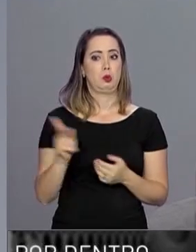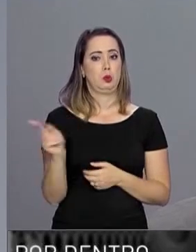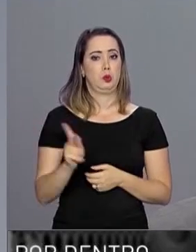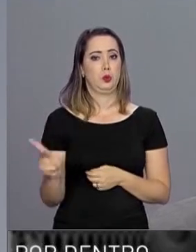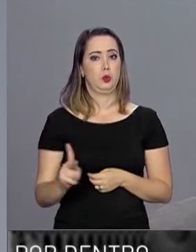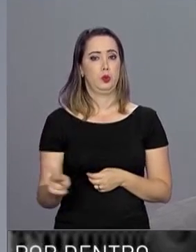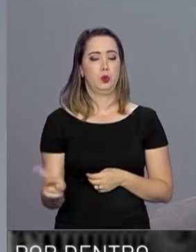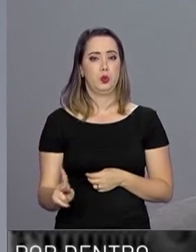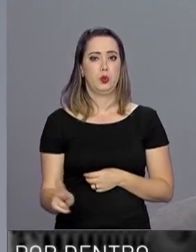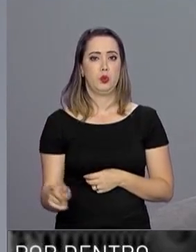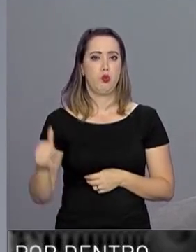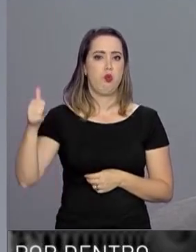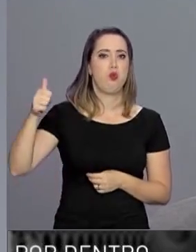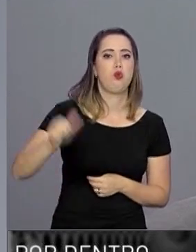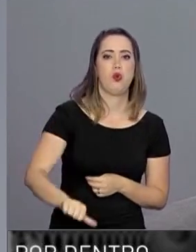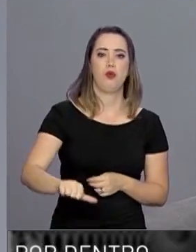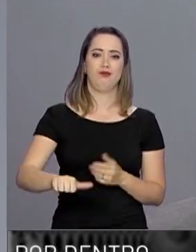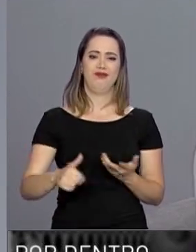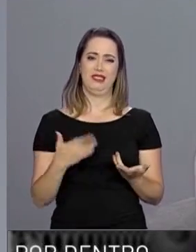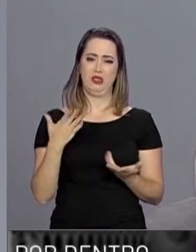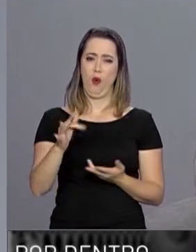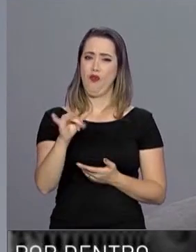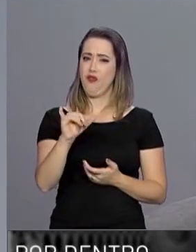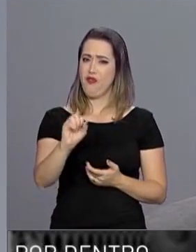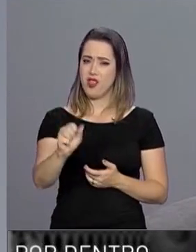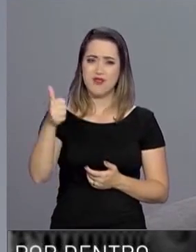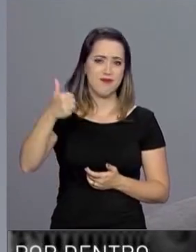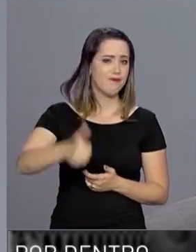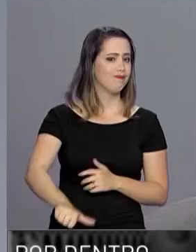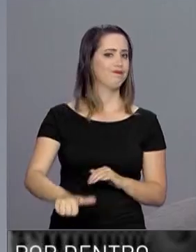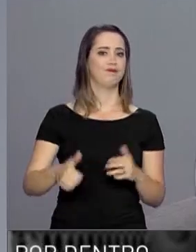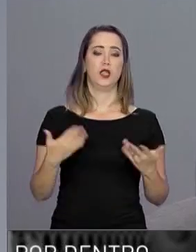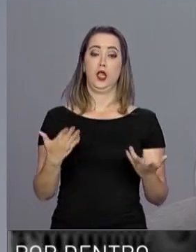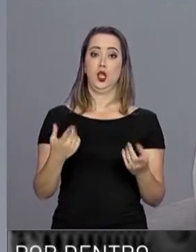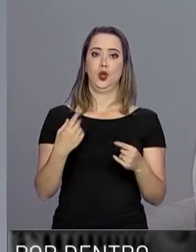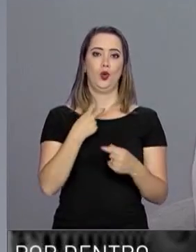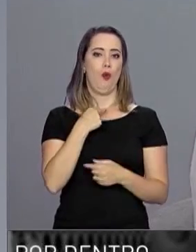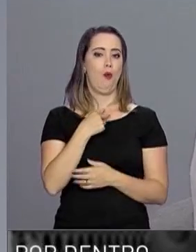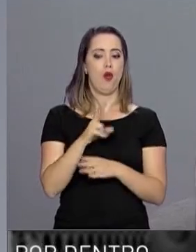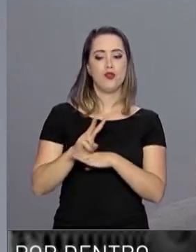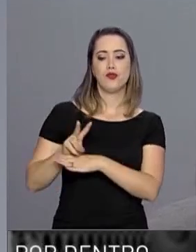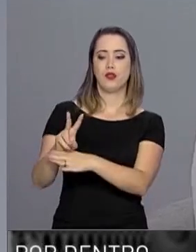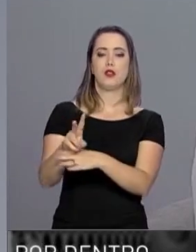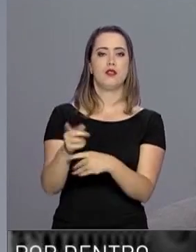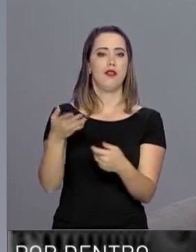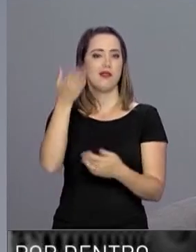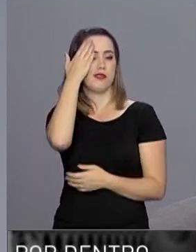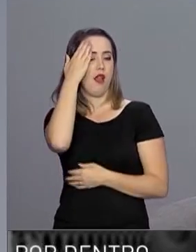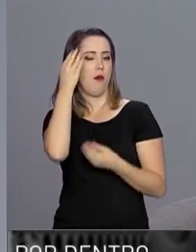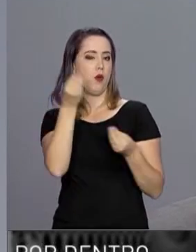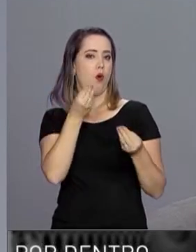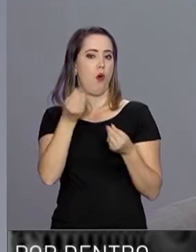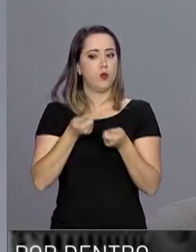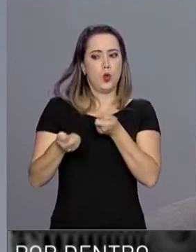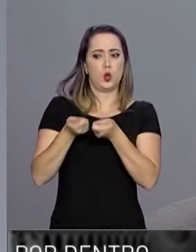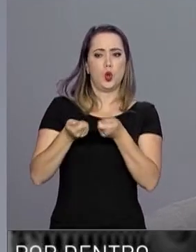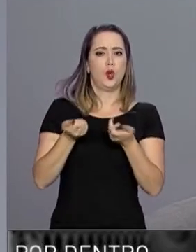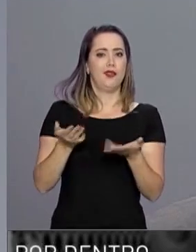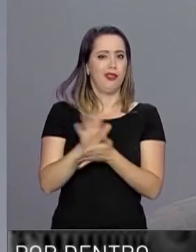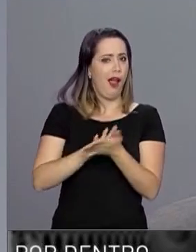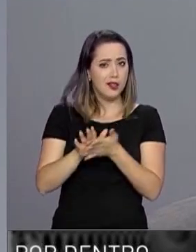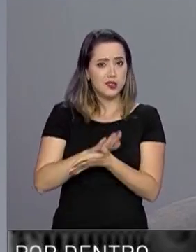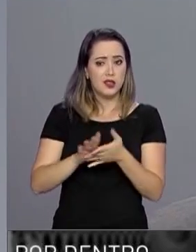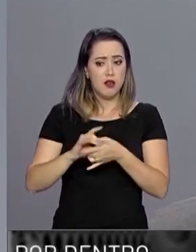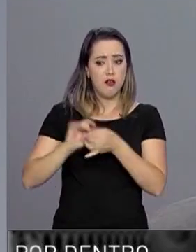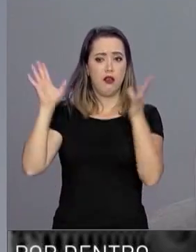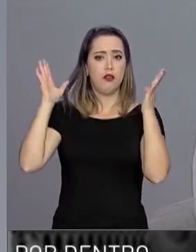deixado pelas gestões anteriores sobre o FIES. Não dá para você fazer financiamento sem ter austeridade. Nós temos, por exemplo,